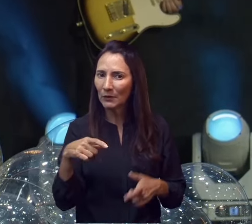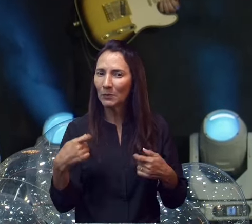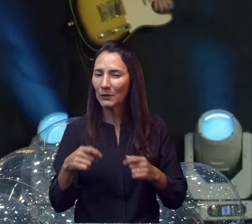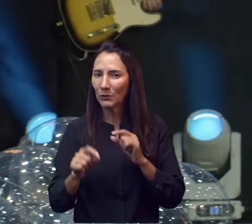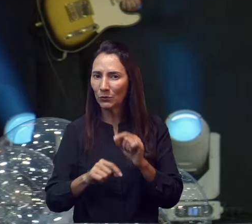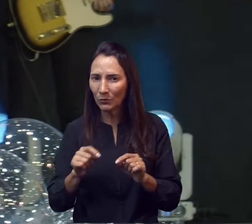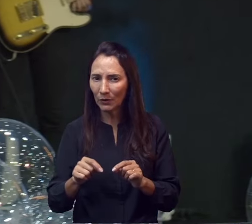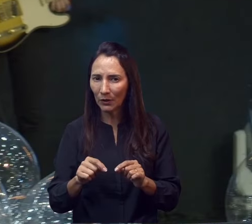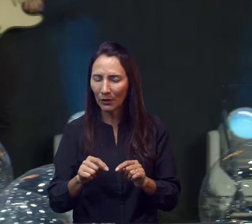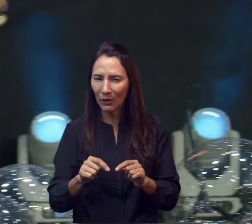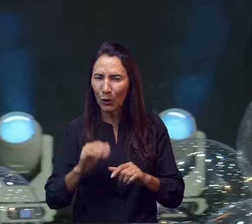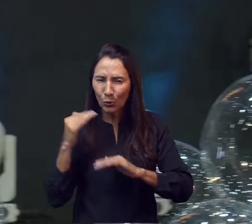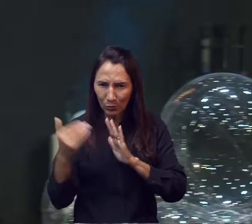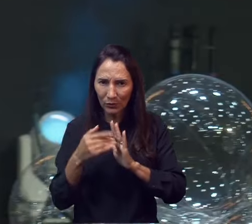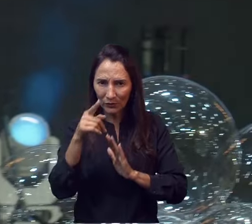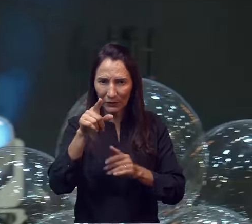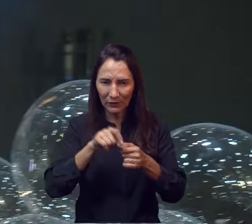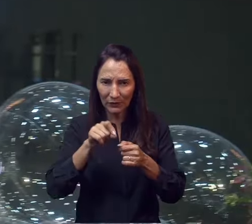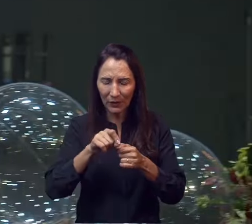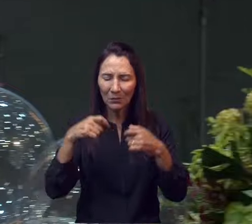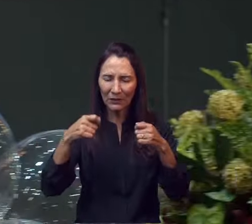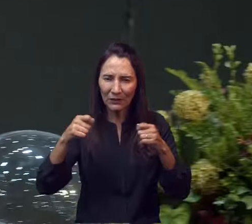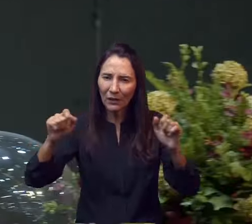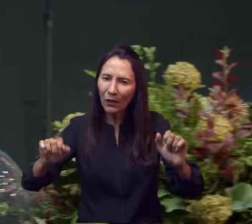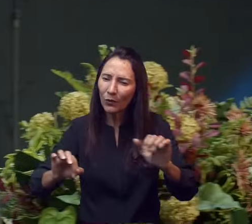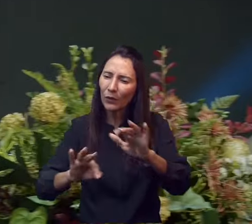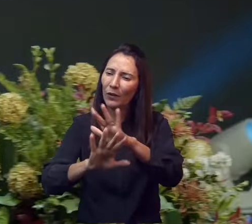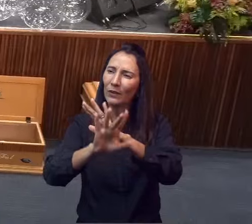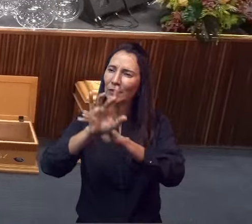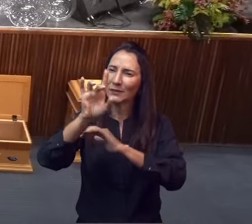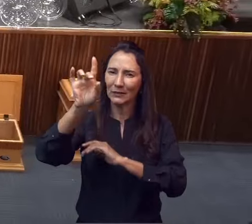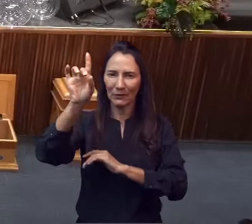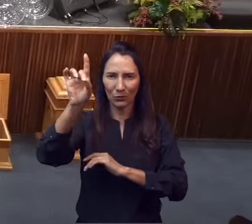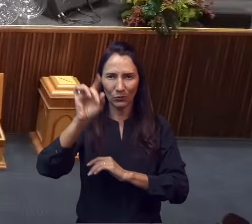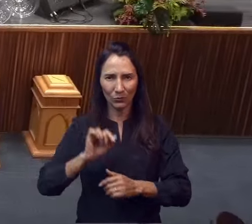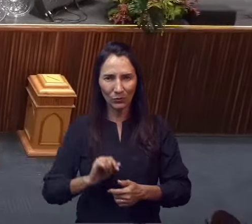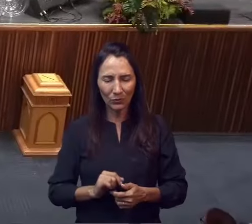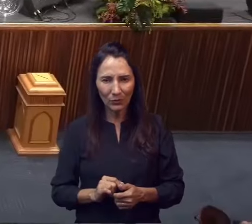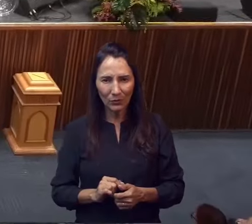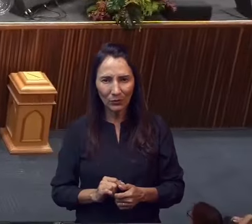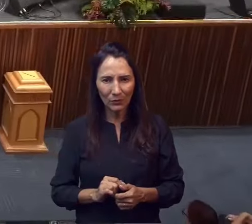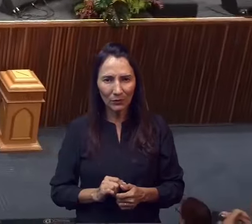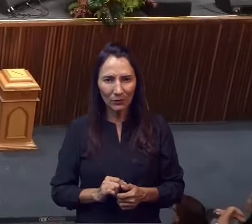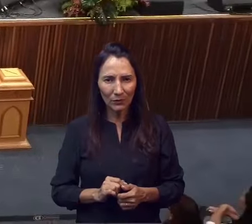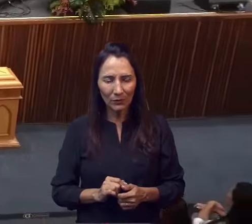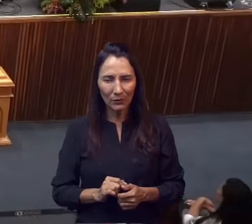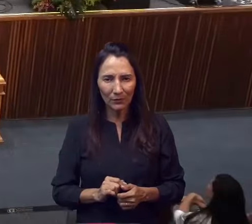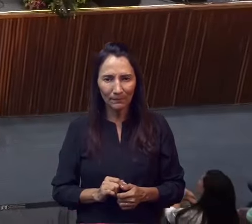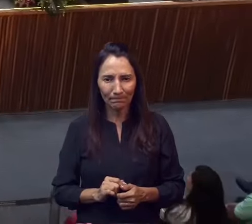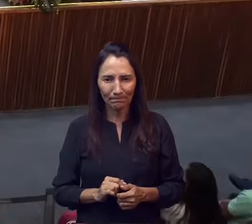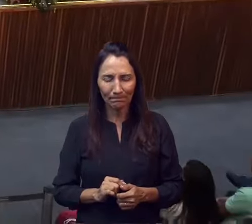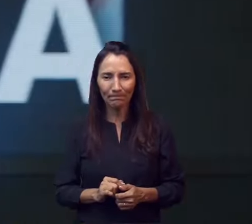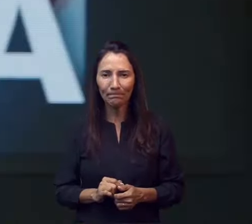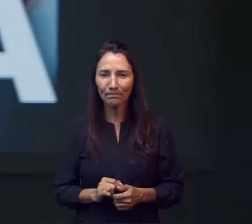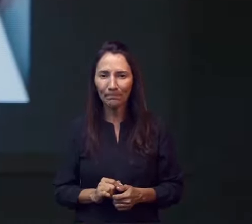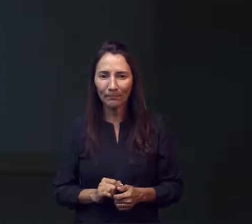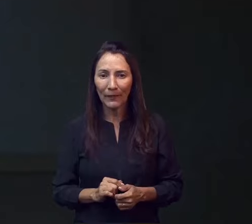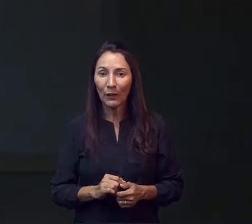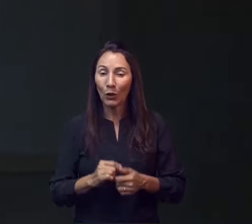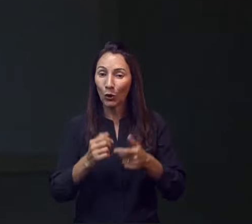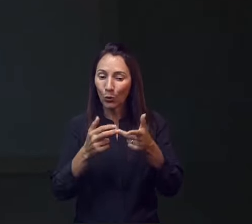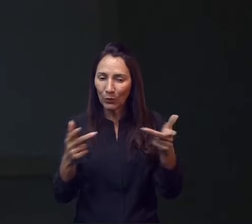fazei tudo para glória de Deus Deus não vai fazer além do que você pede